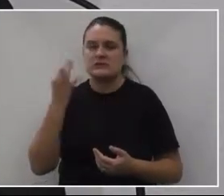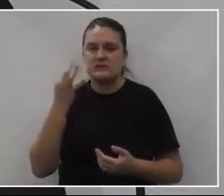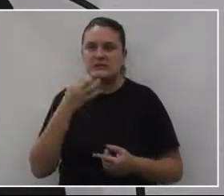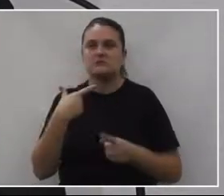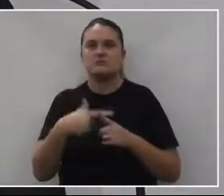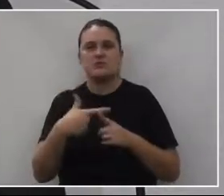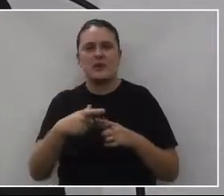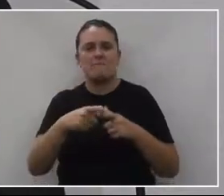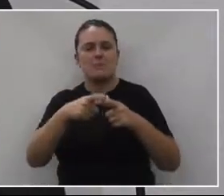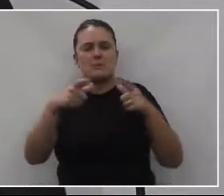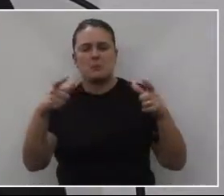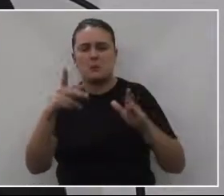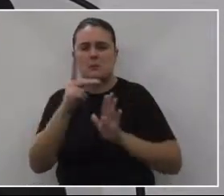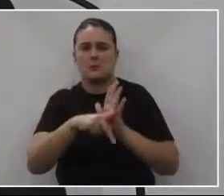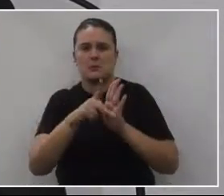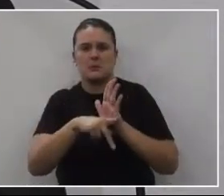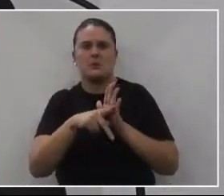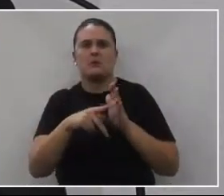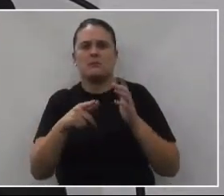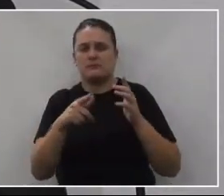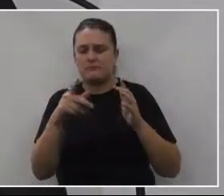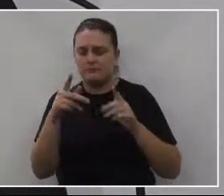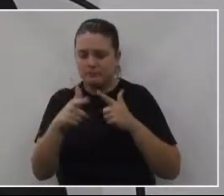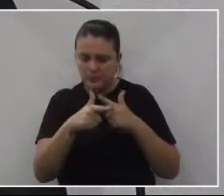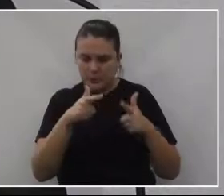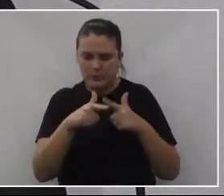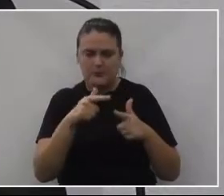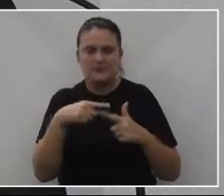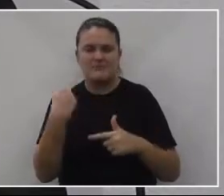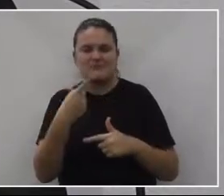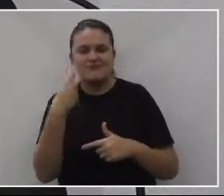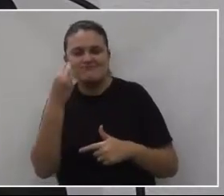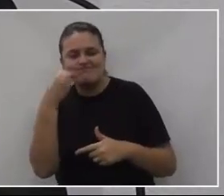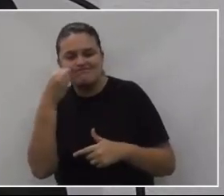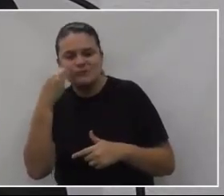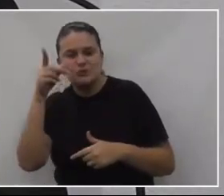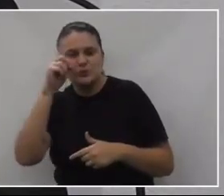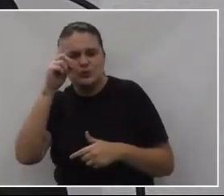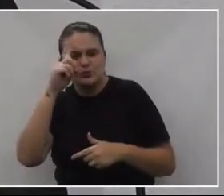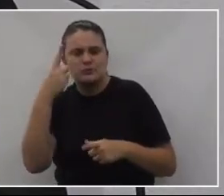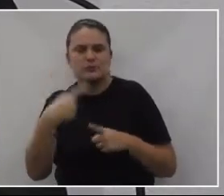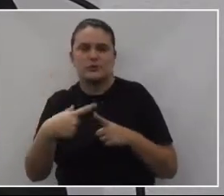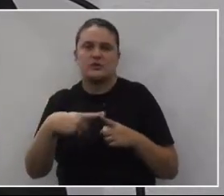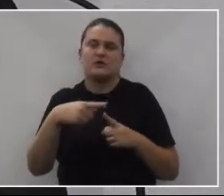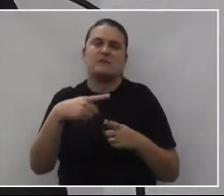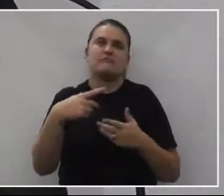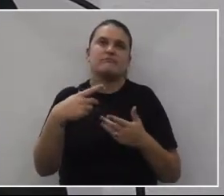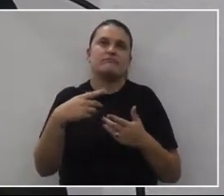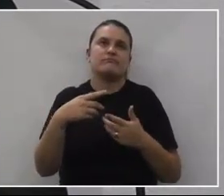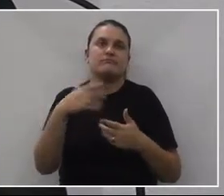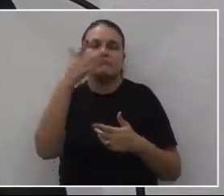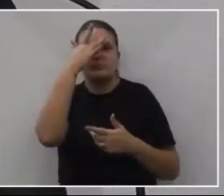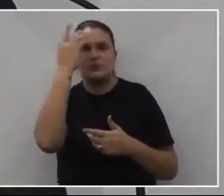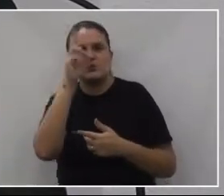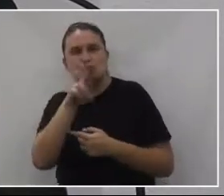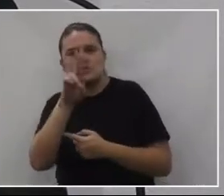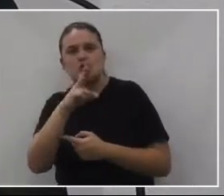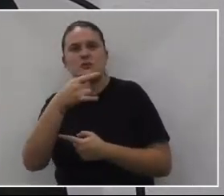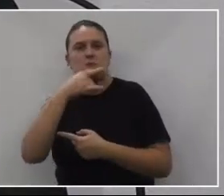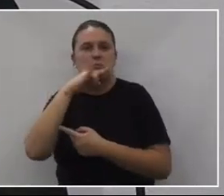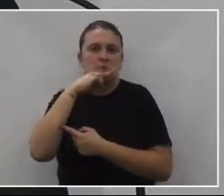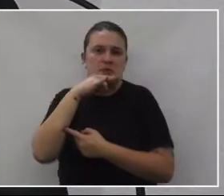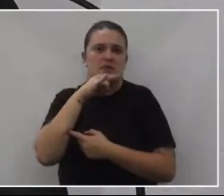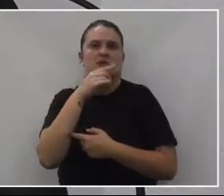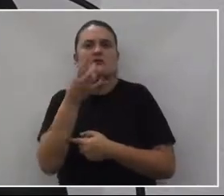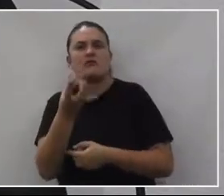quantidade de problemas que nós vivenciamos no cotidiano, pelas consequências do uso, consumo e abuso, especialmente do álcool